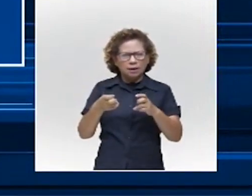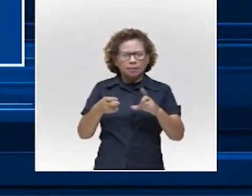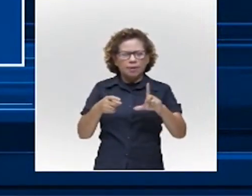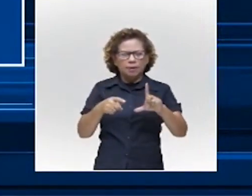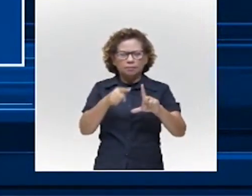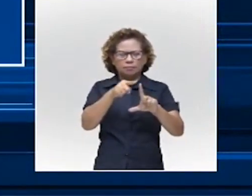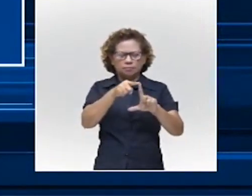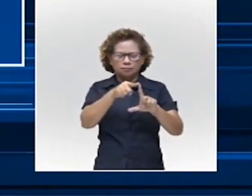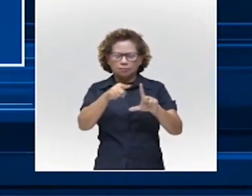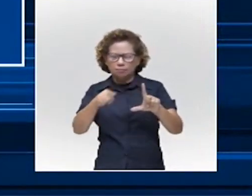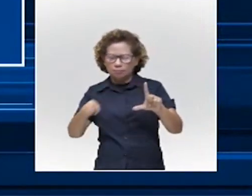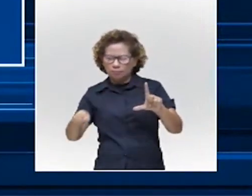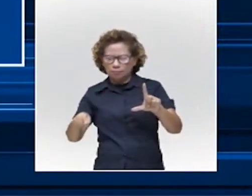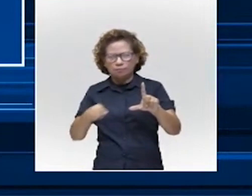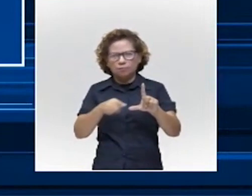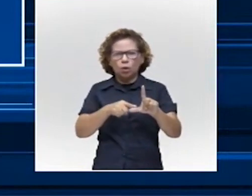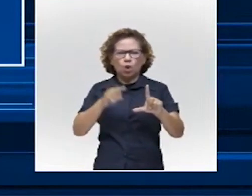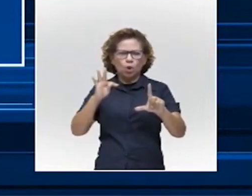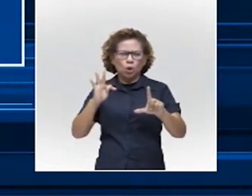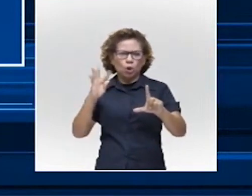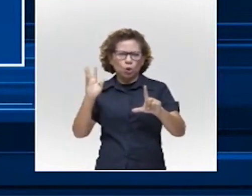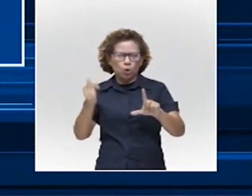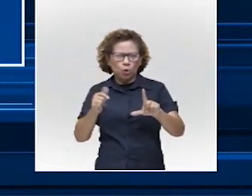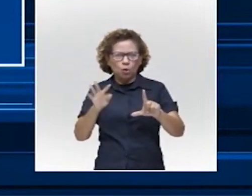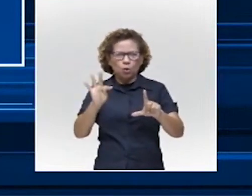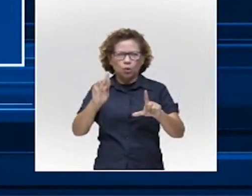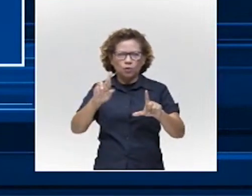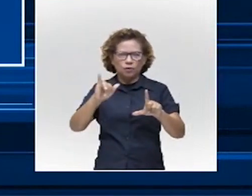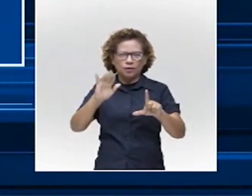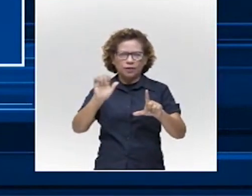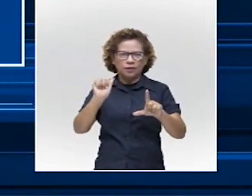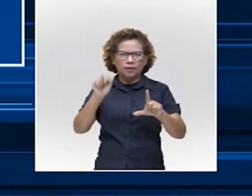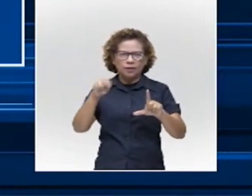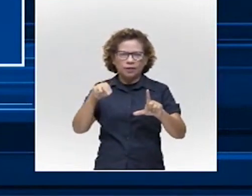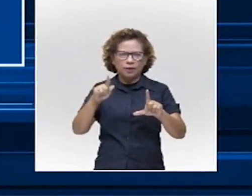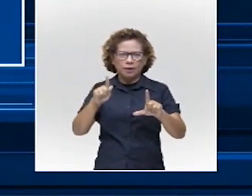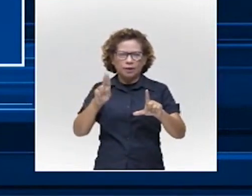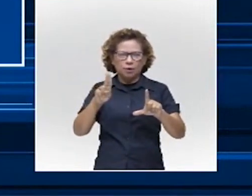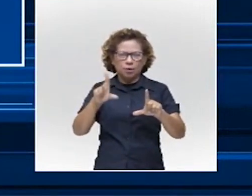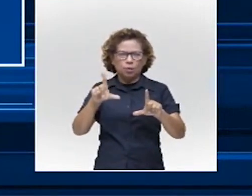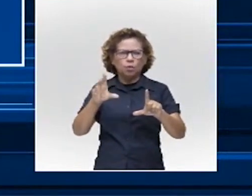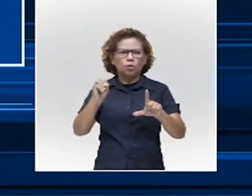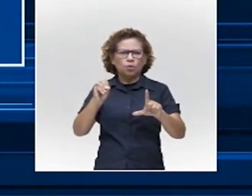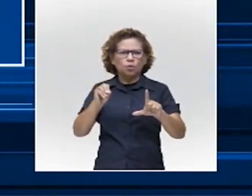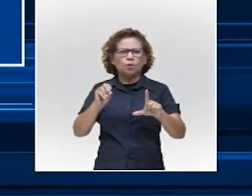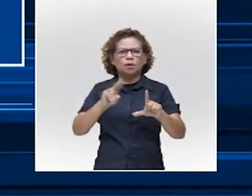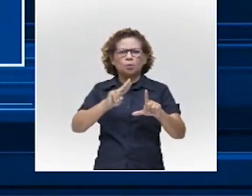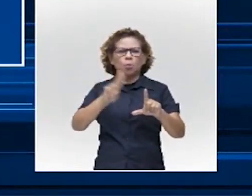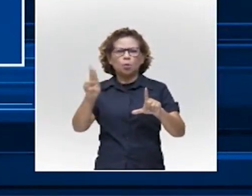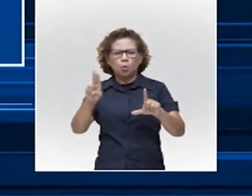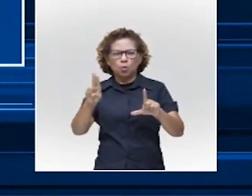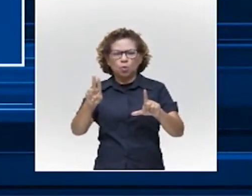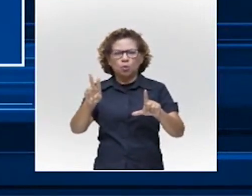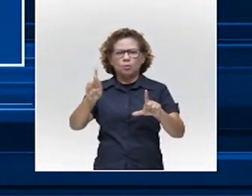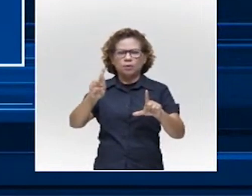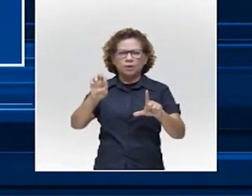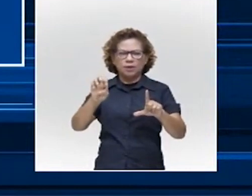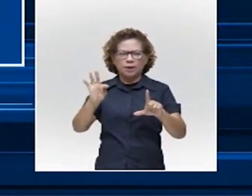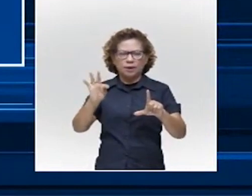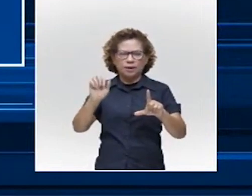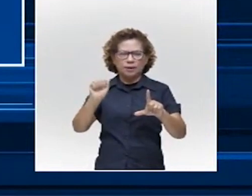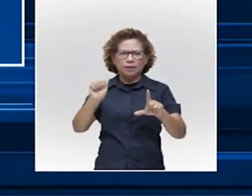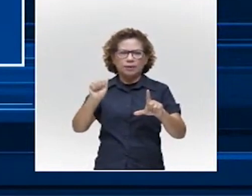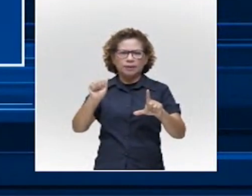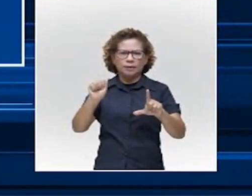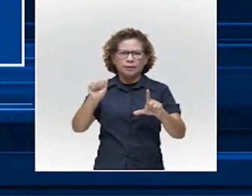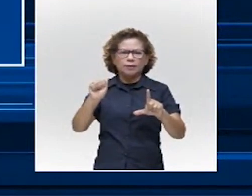caso aí, todo triângulo, quando ele é chamado de retângulo, é porque ele possui um ângulo de